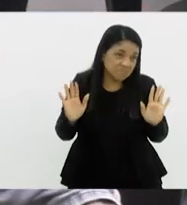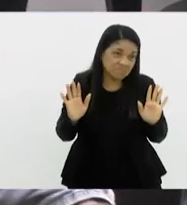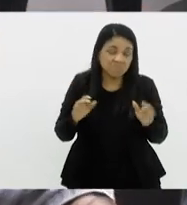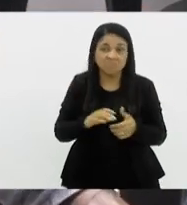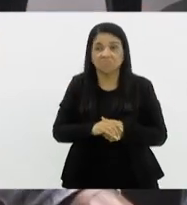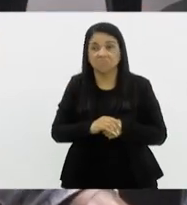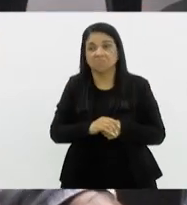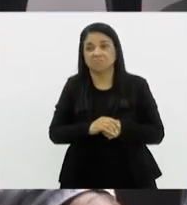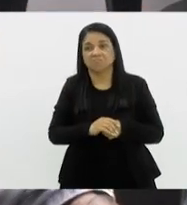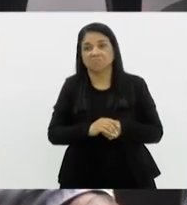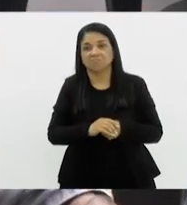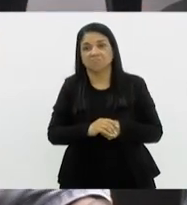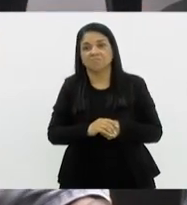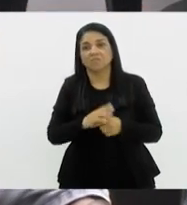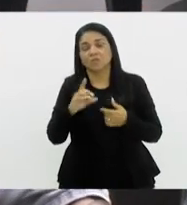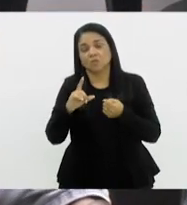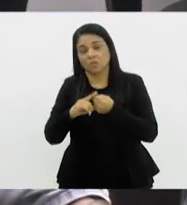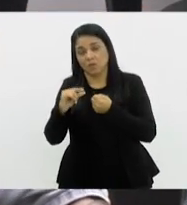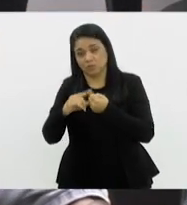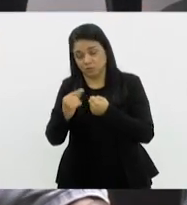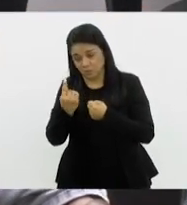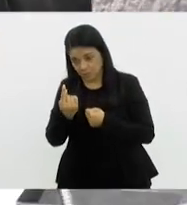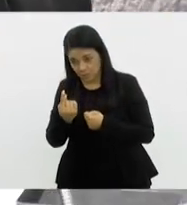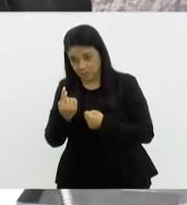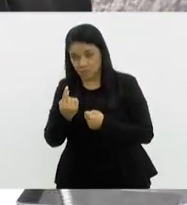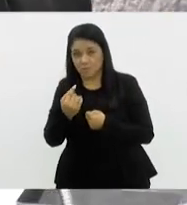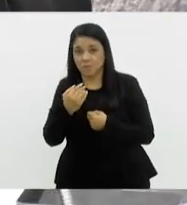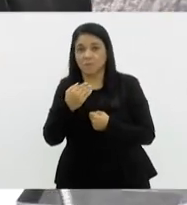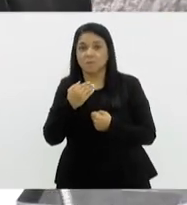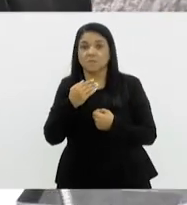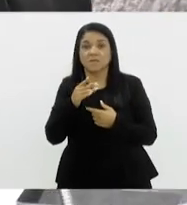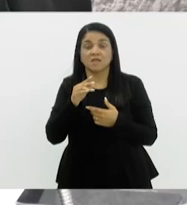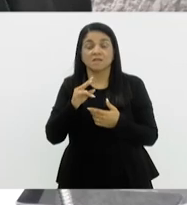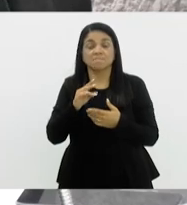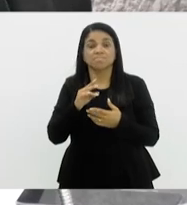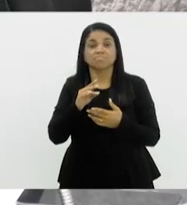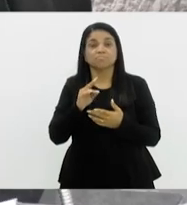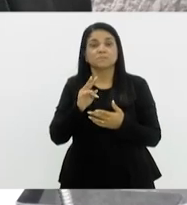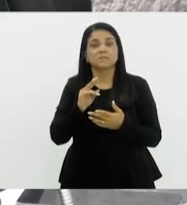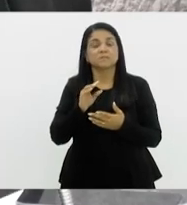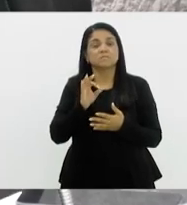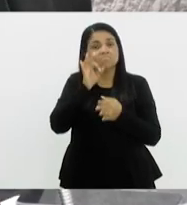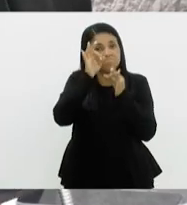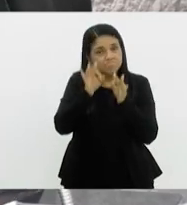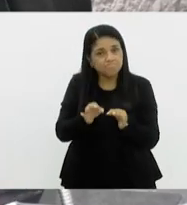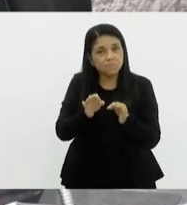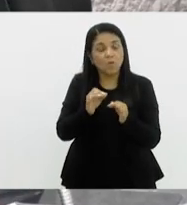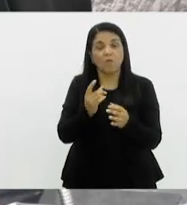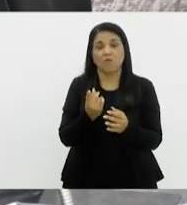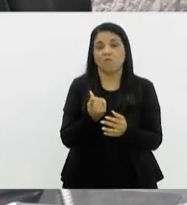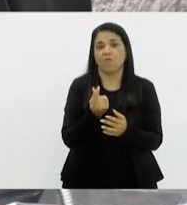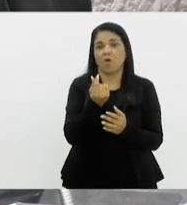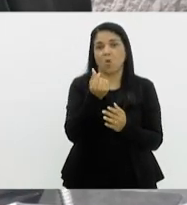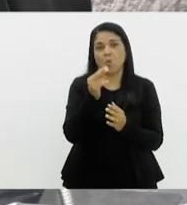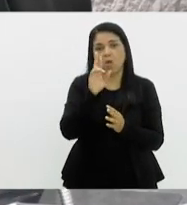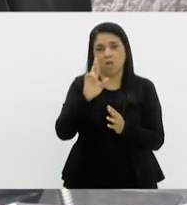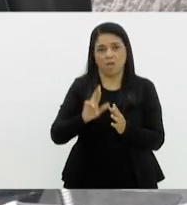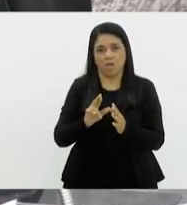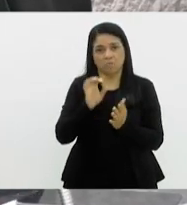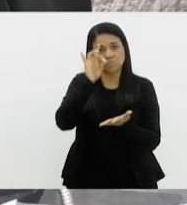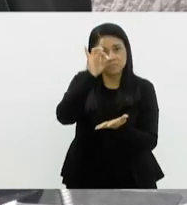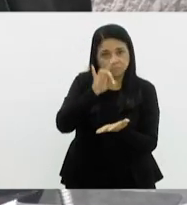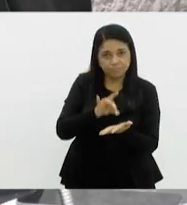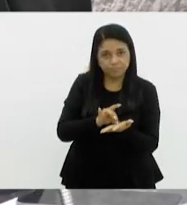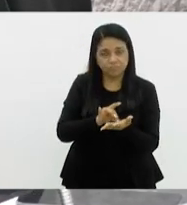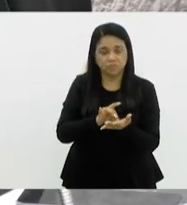Então, agora, a questão é que no artigo 1º, se Vossa Excelência me permite, ele fixa um valor em reais, não faz nem a menção ao